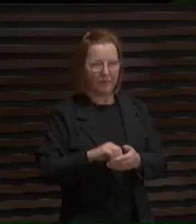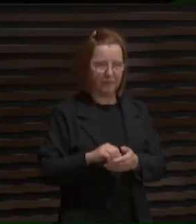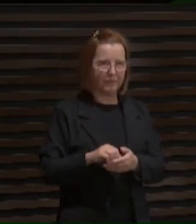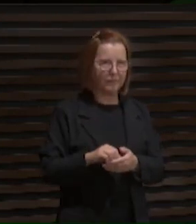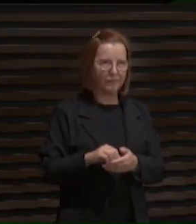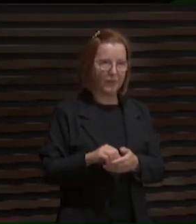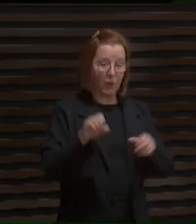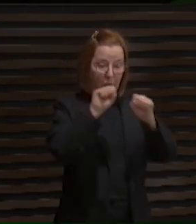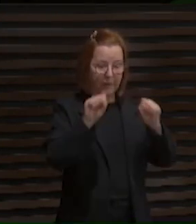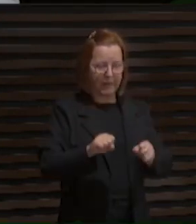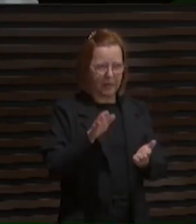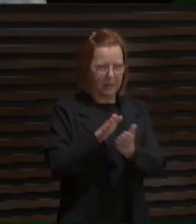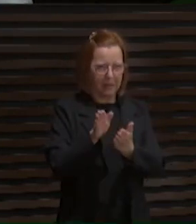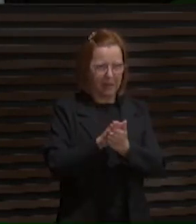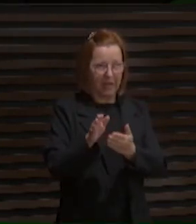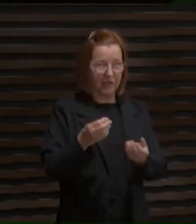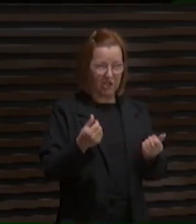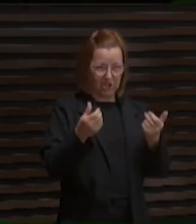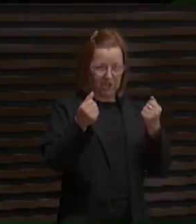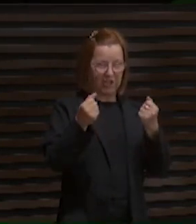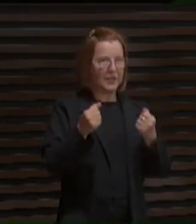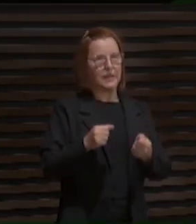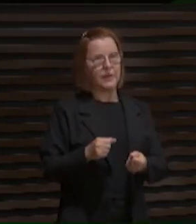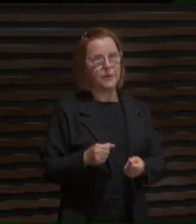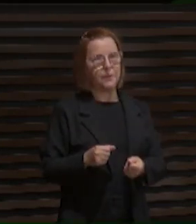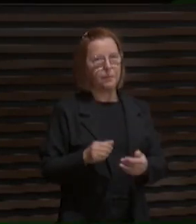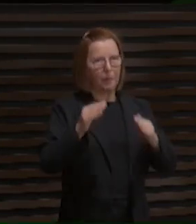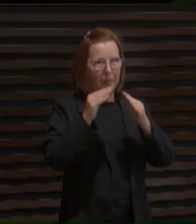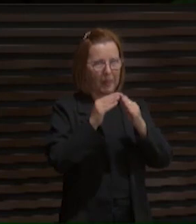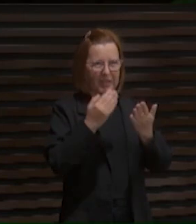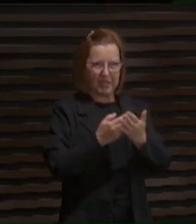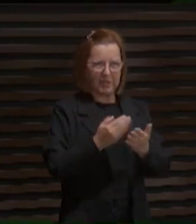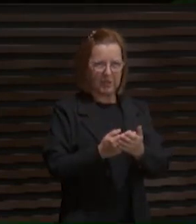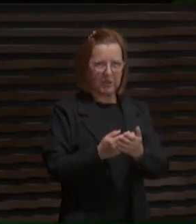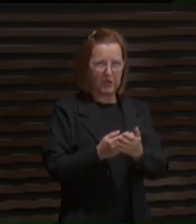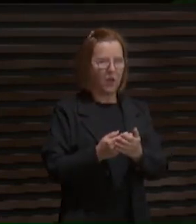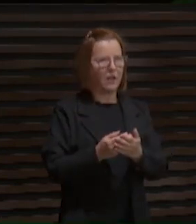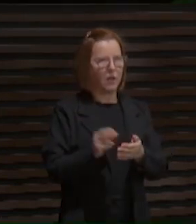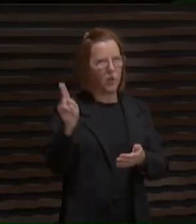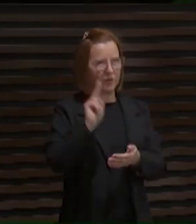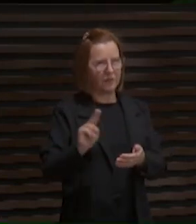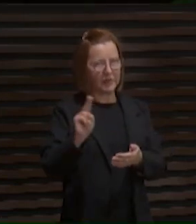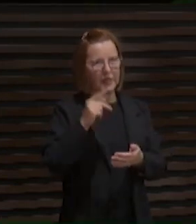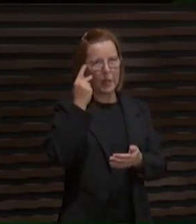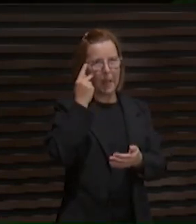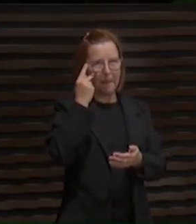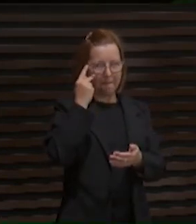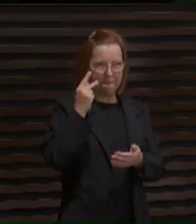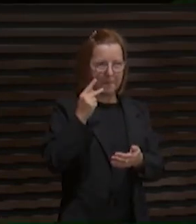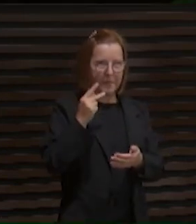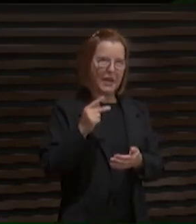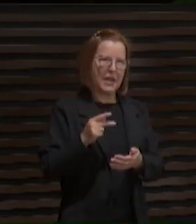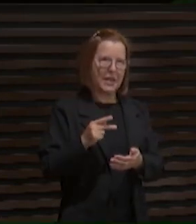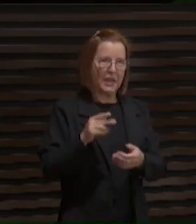O investimento que eles fazem nas escolas, nas universidades, para tomar a mente dos nossos filhos com os